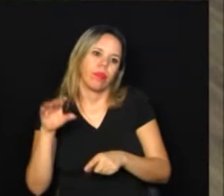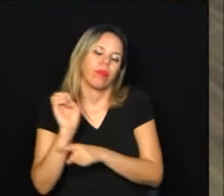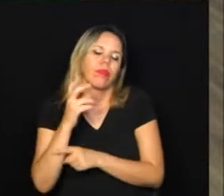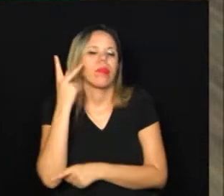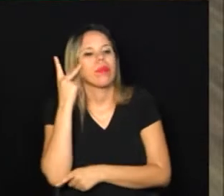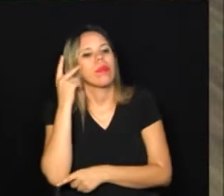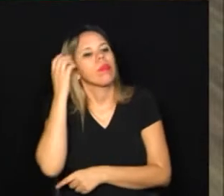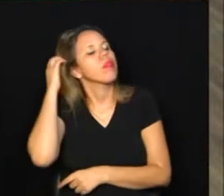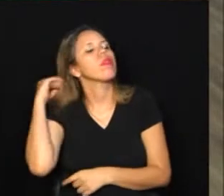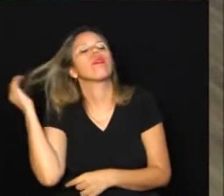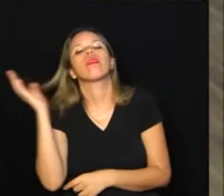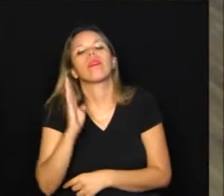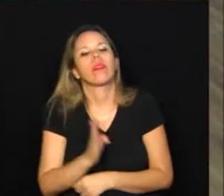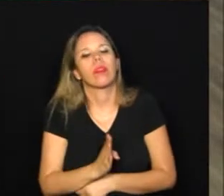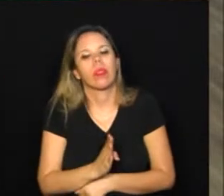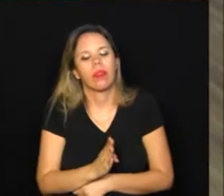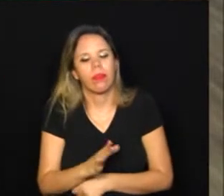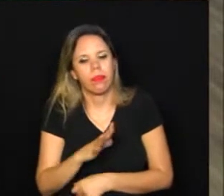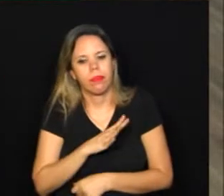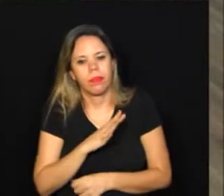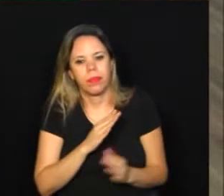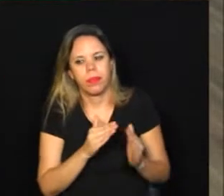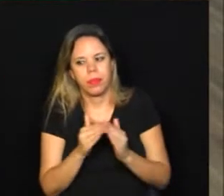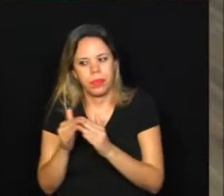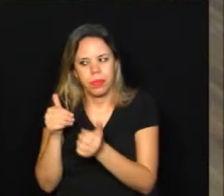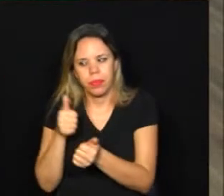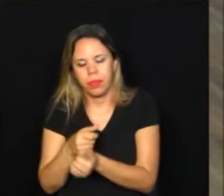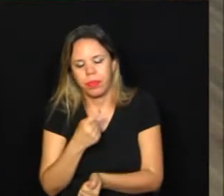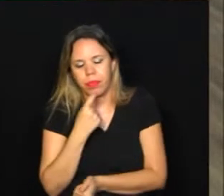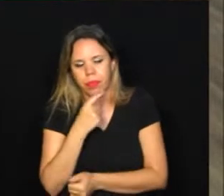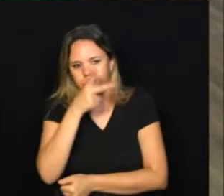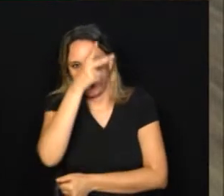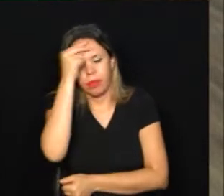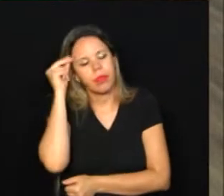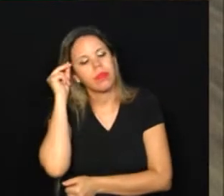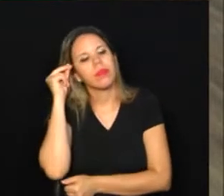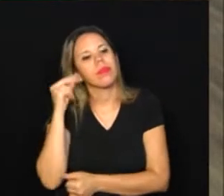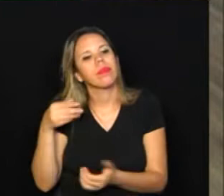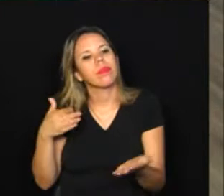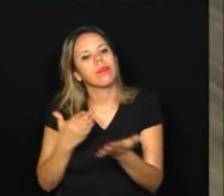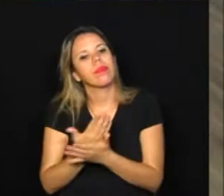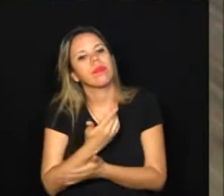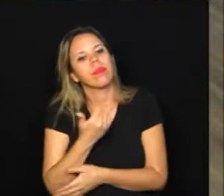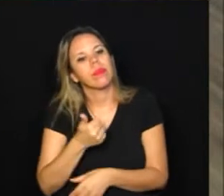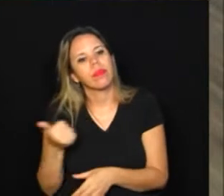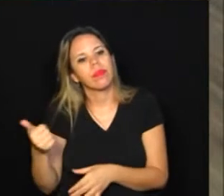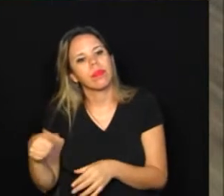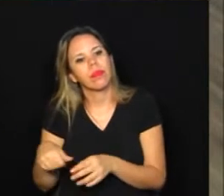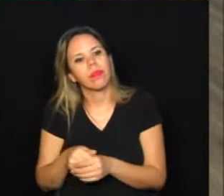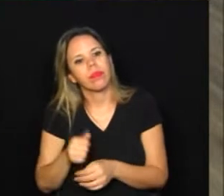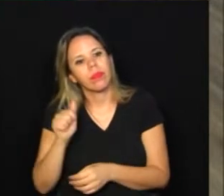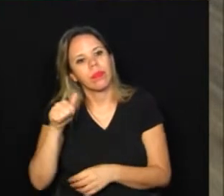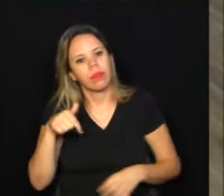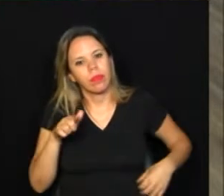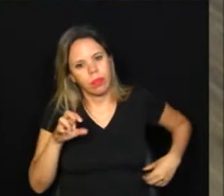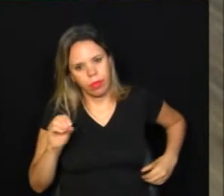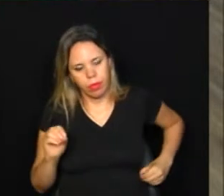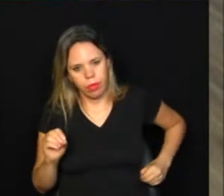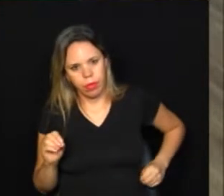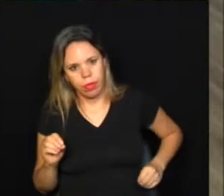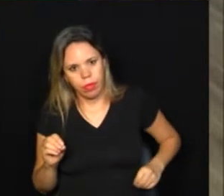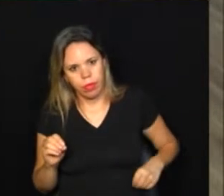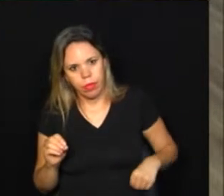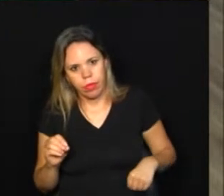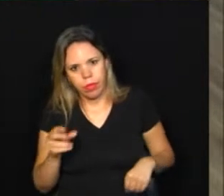São Paulo e em todo o Brasil. Cidade vizinha de Campinas, prefeito que foi eleito há pouco, Ângelo Perugini, testou positivo?